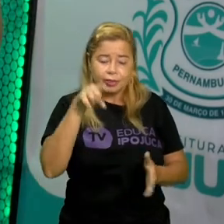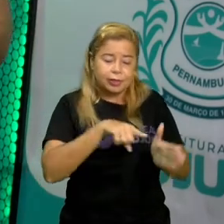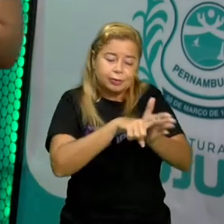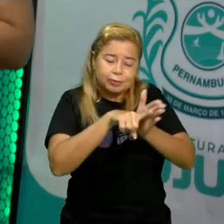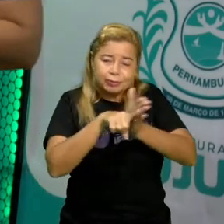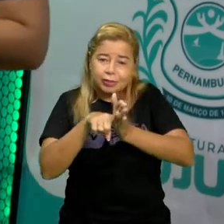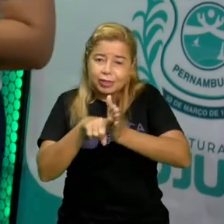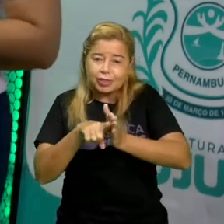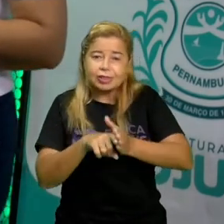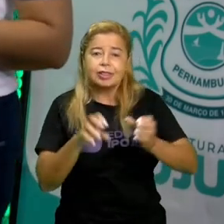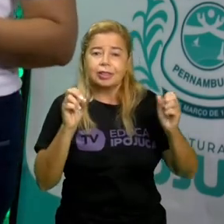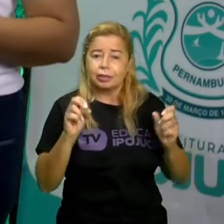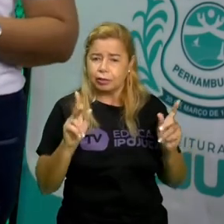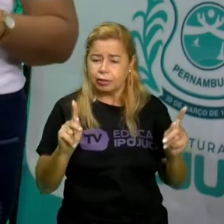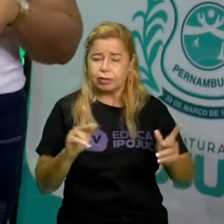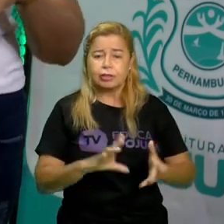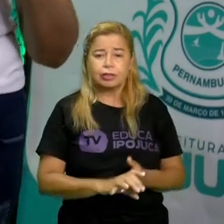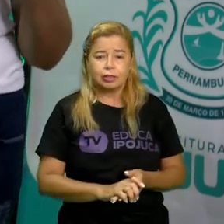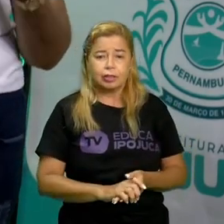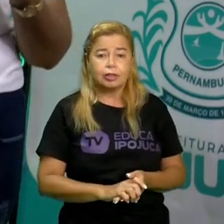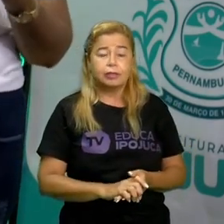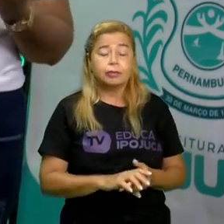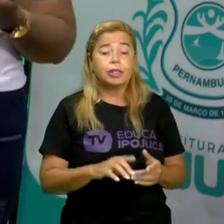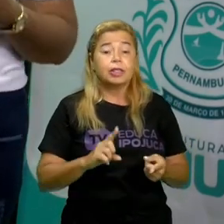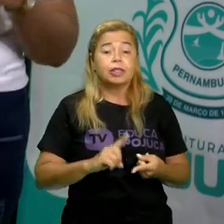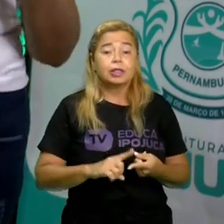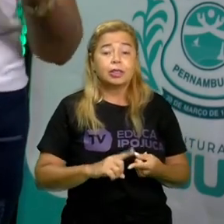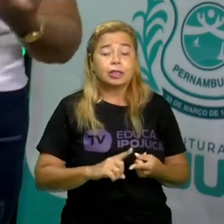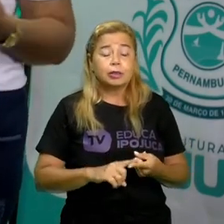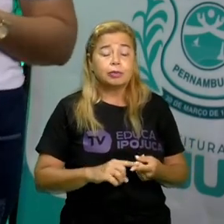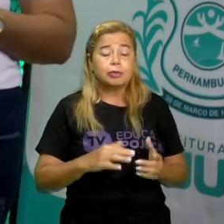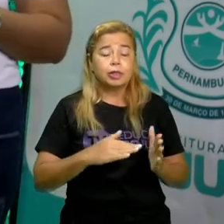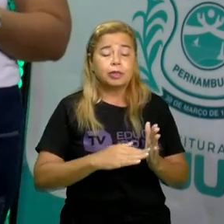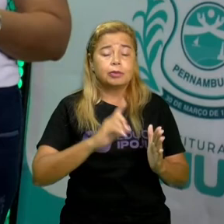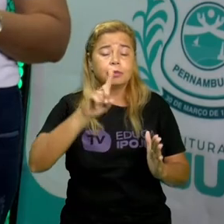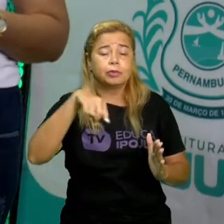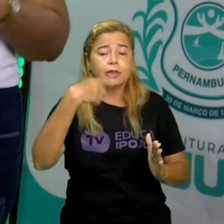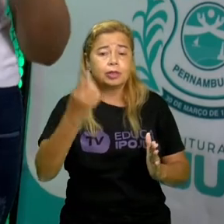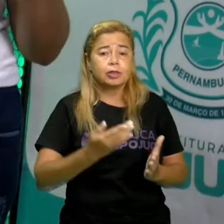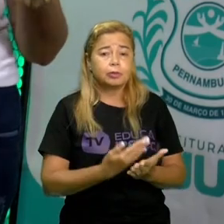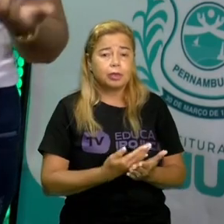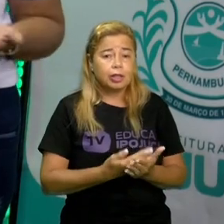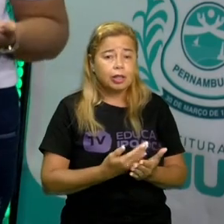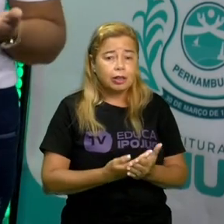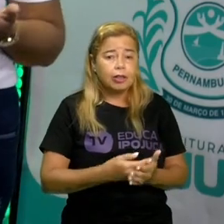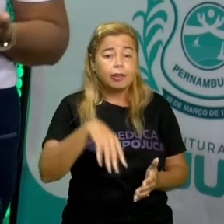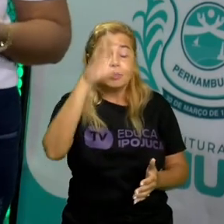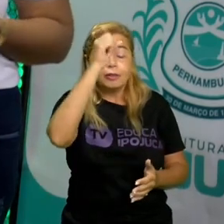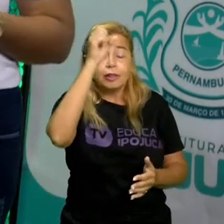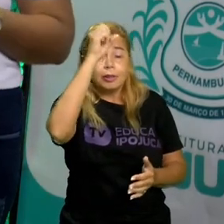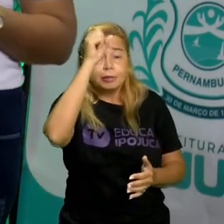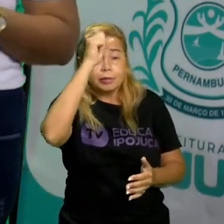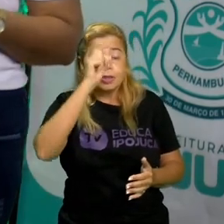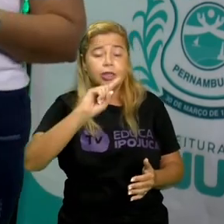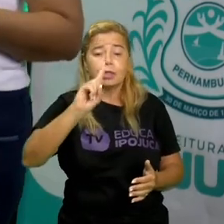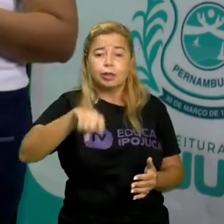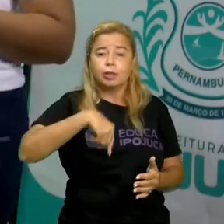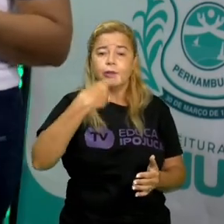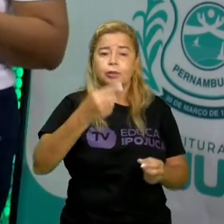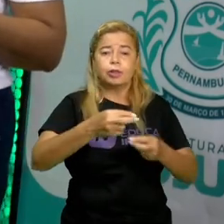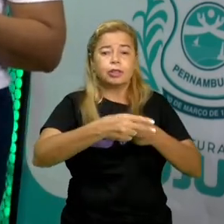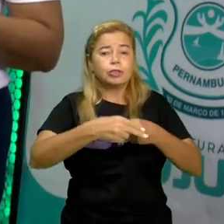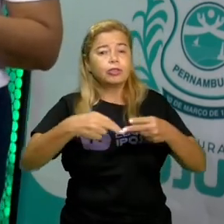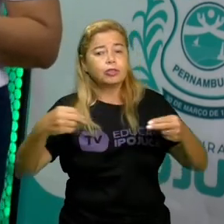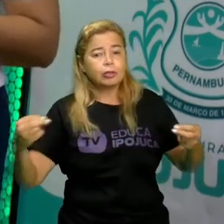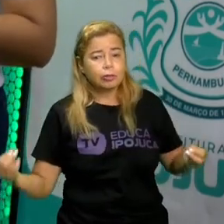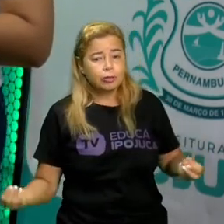certo? E a gente vai ver que na próxima aula a gente vai estudar mais coisa referente a isso. E era bom a gente saber